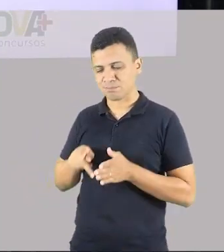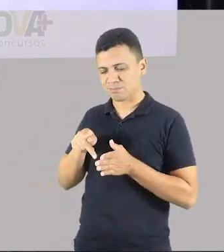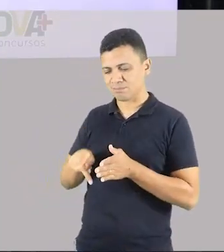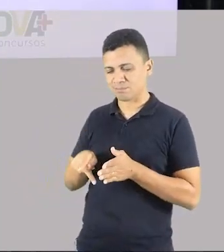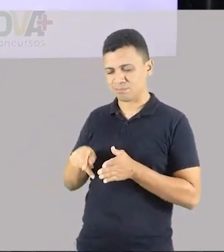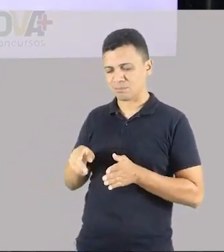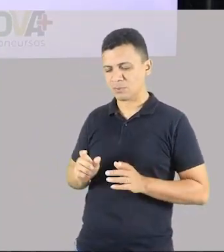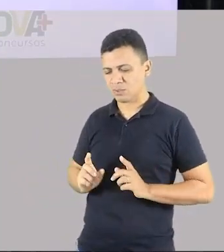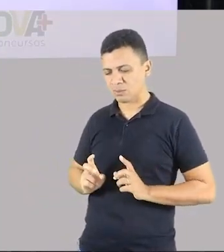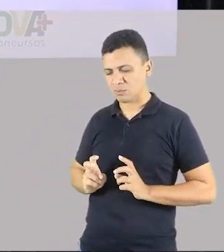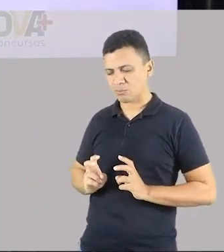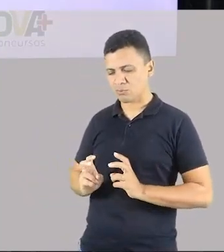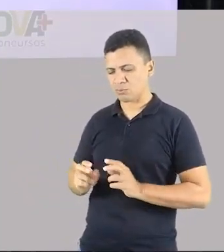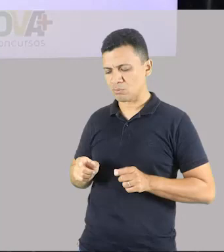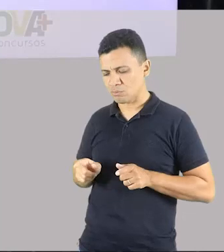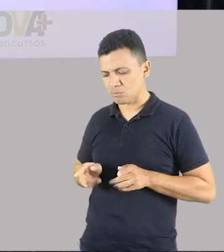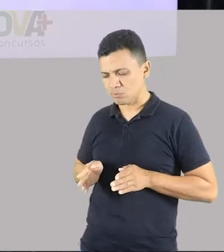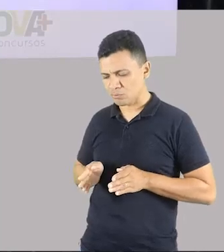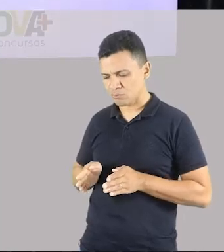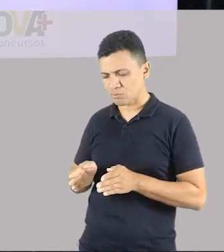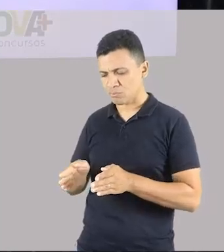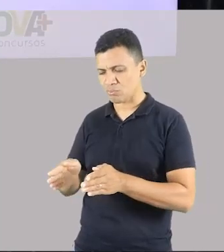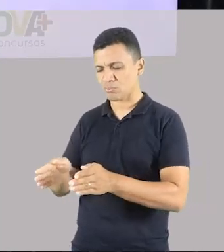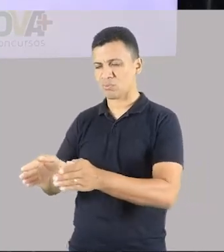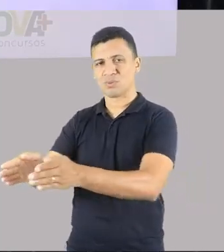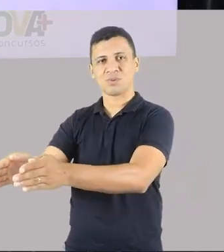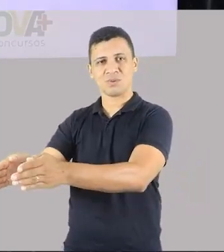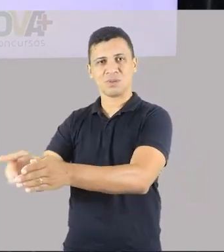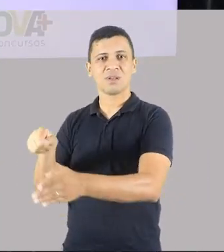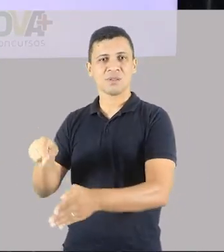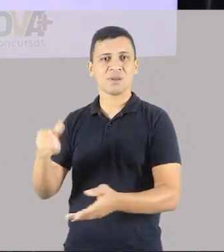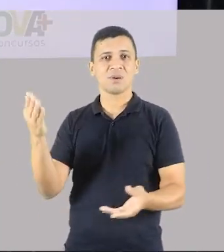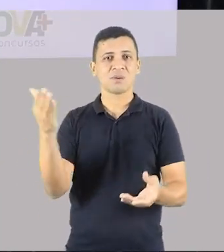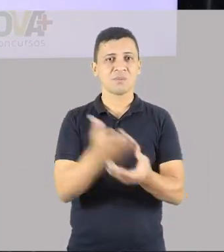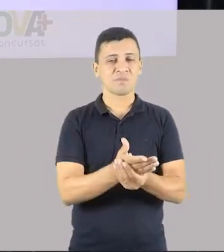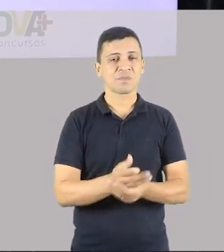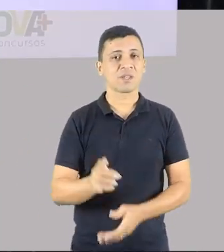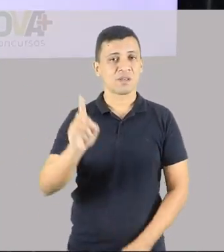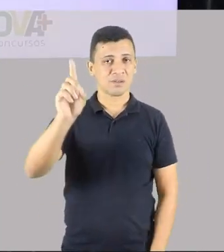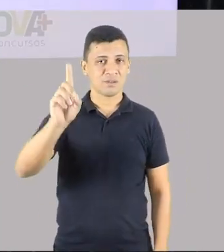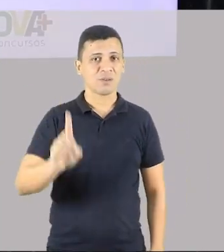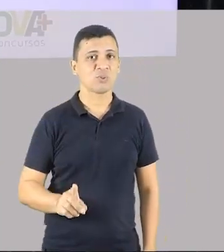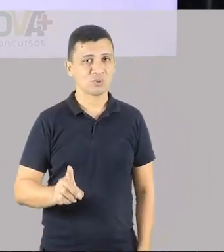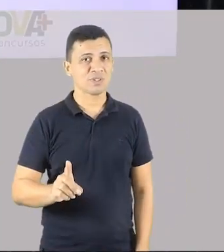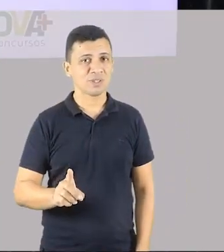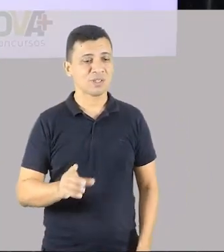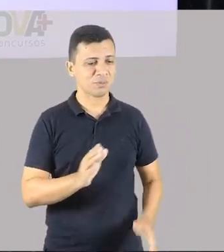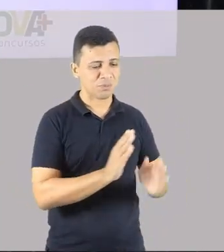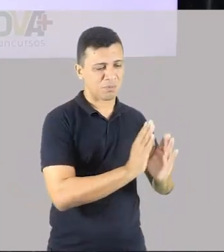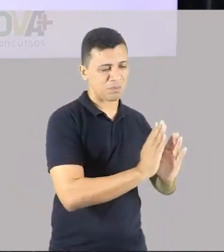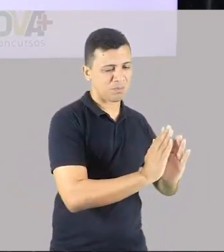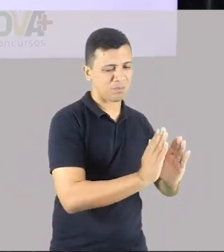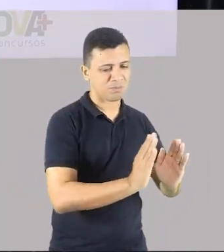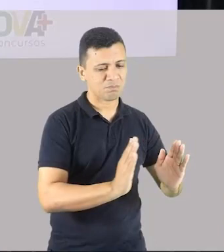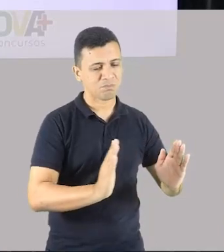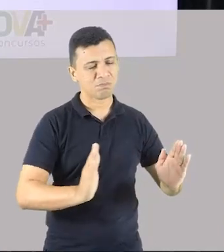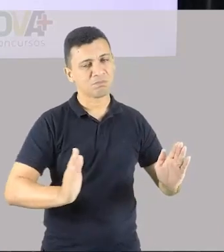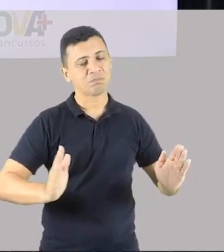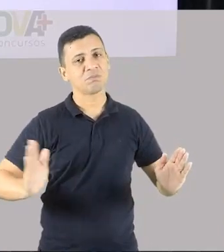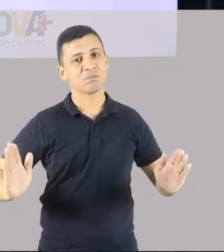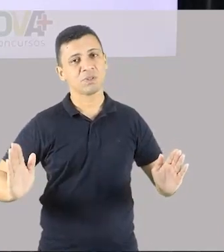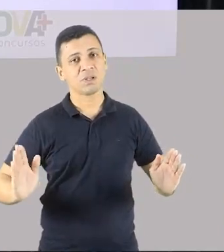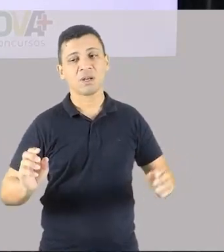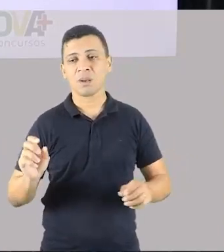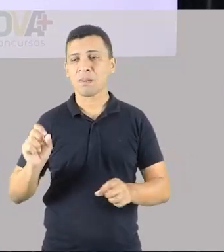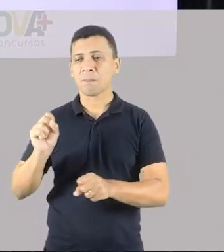por onde esses atos vão andar. É por onde o direito vai andar. É o caminho que vai trilhar, onde